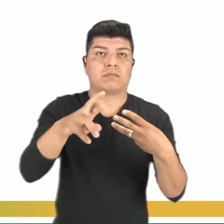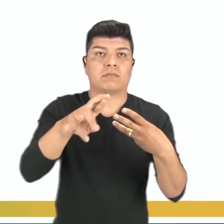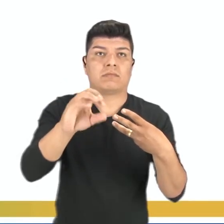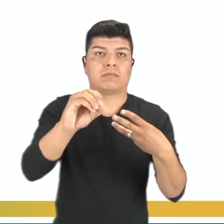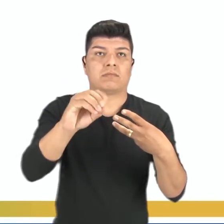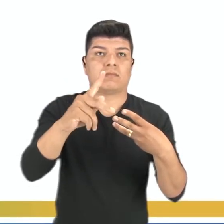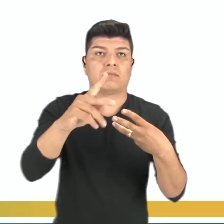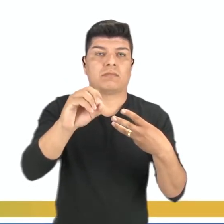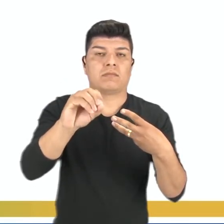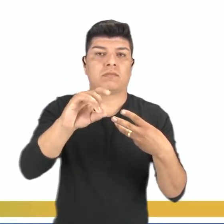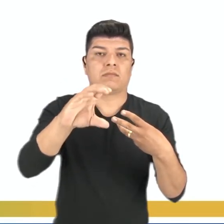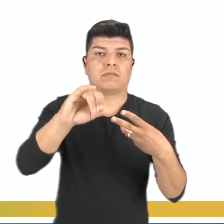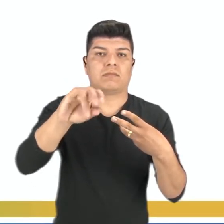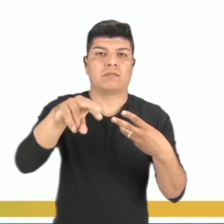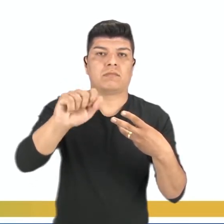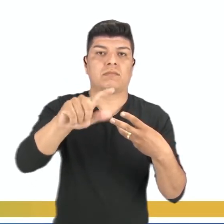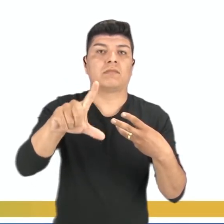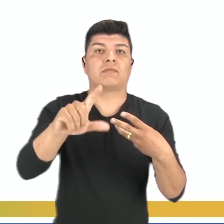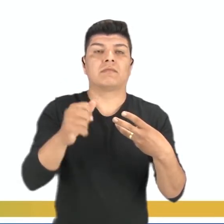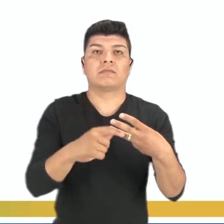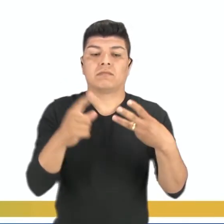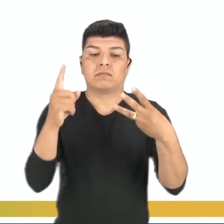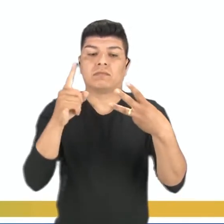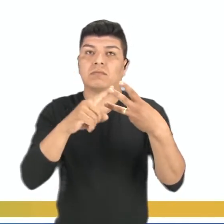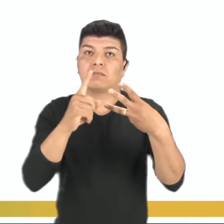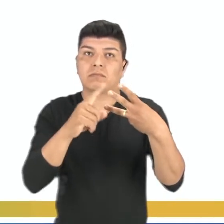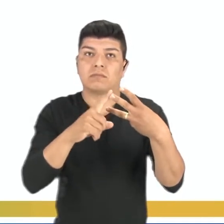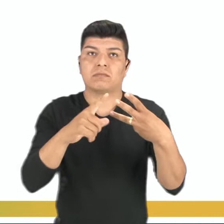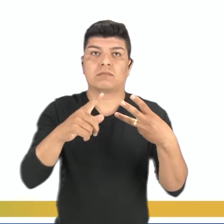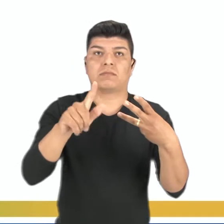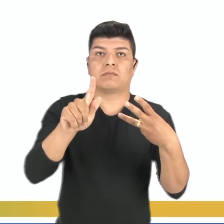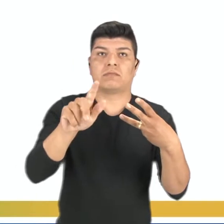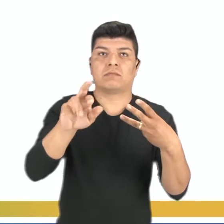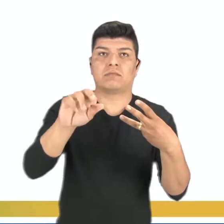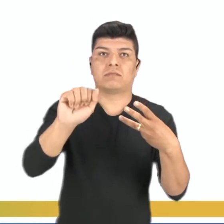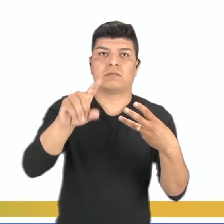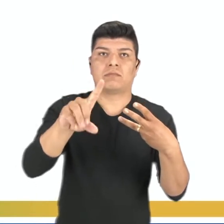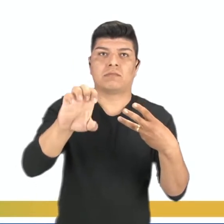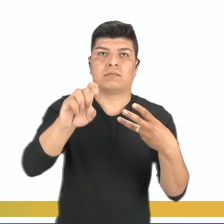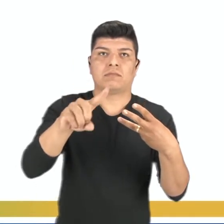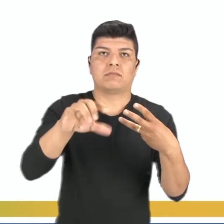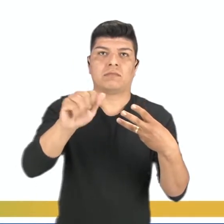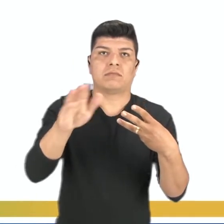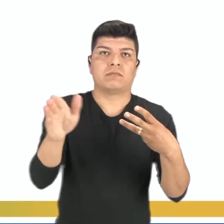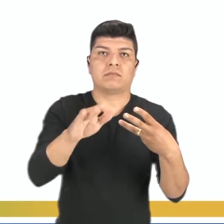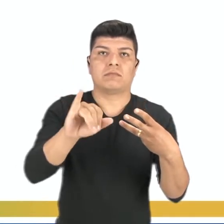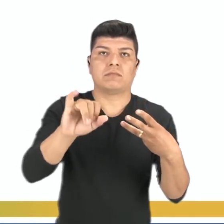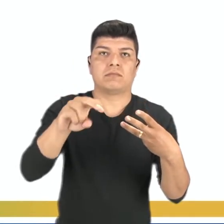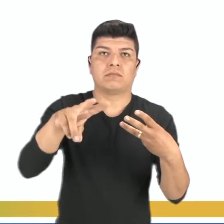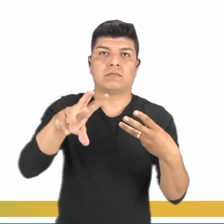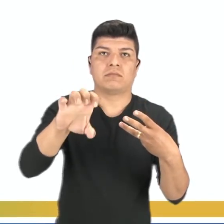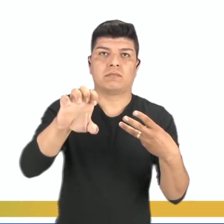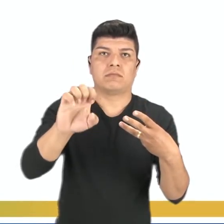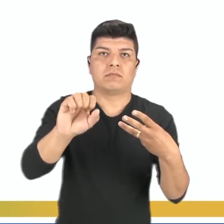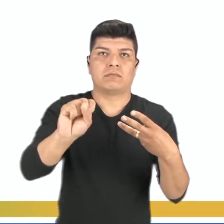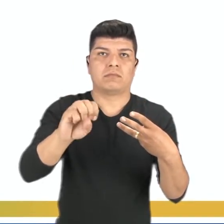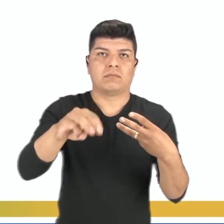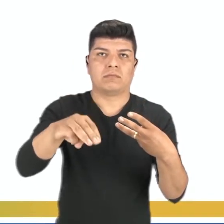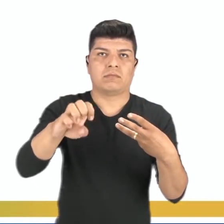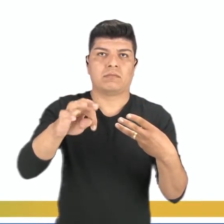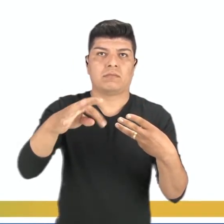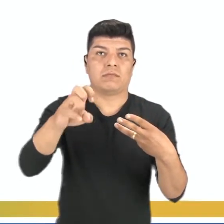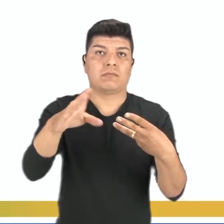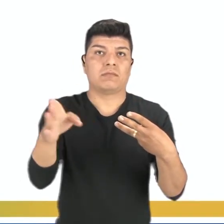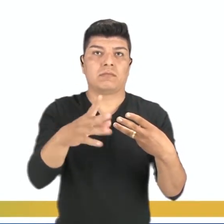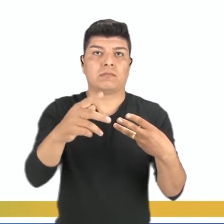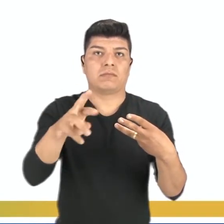proporcional. A segunda é grandeza inversamente proporcional. E aí, só para lembrar, na